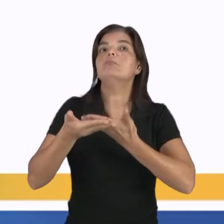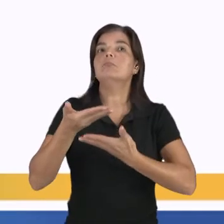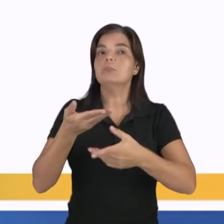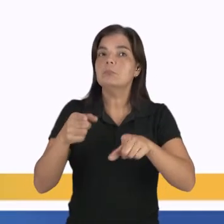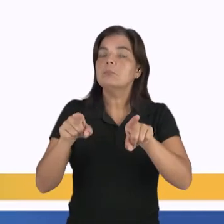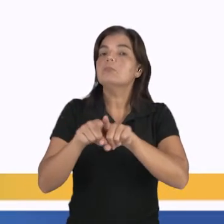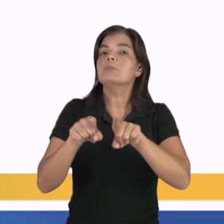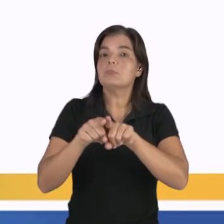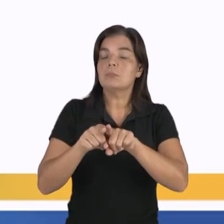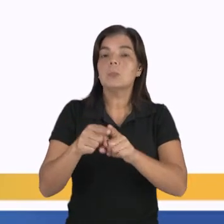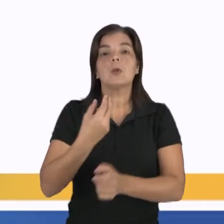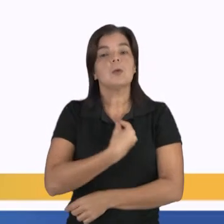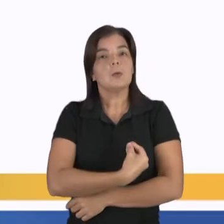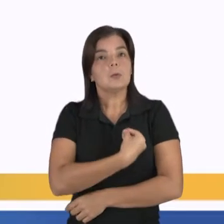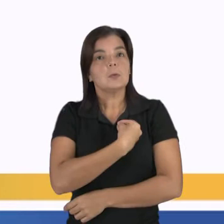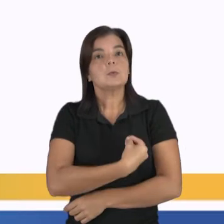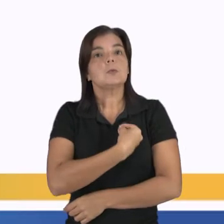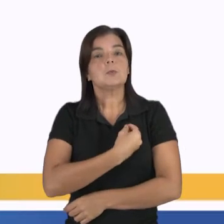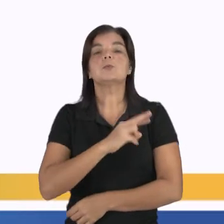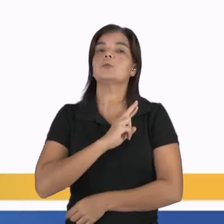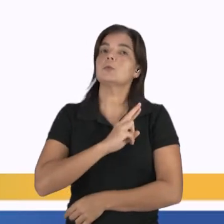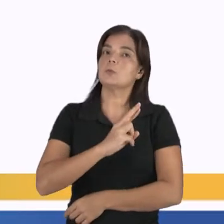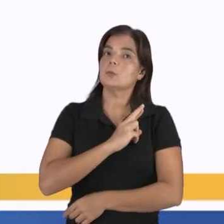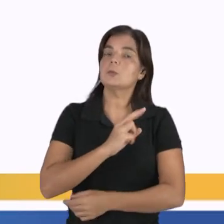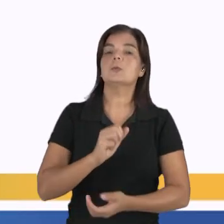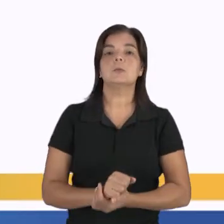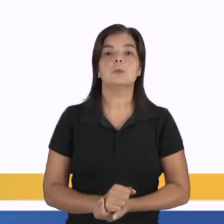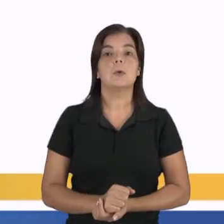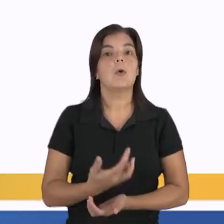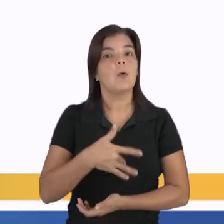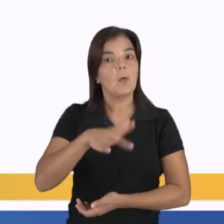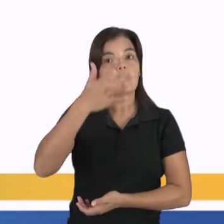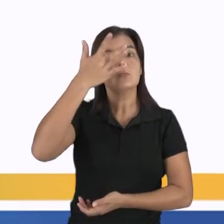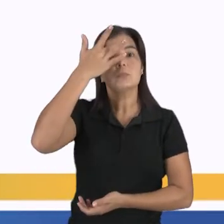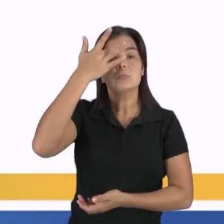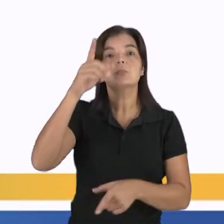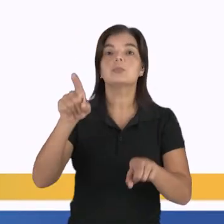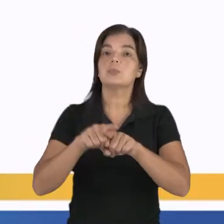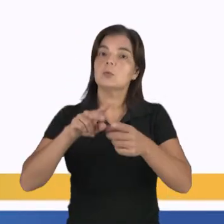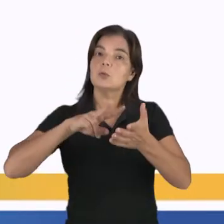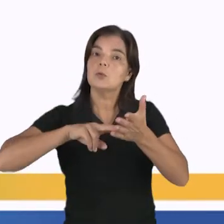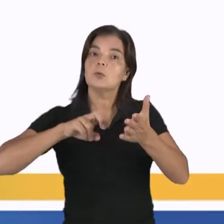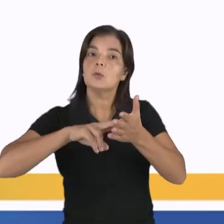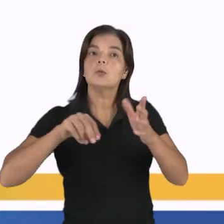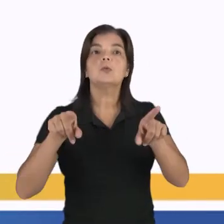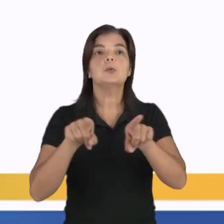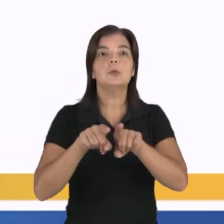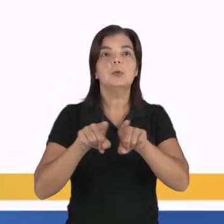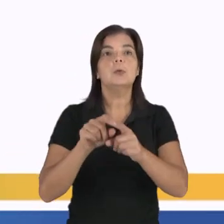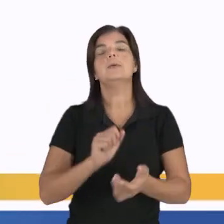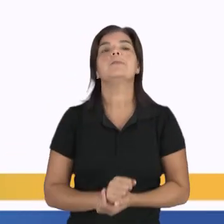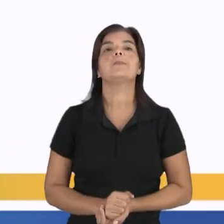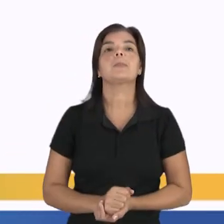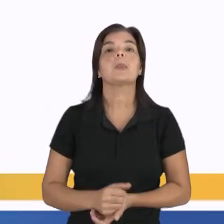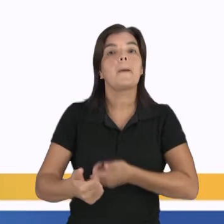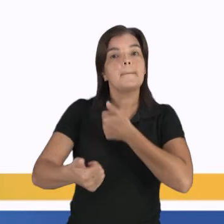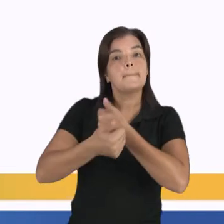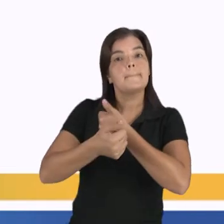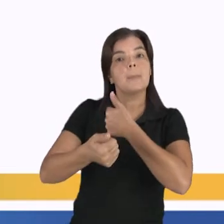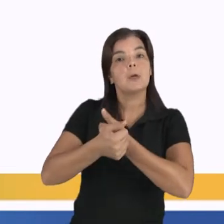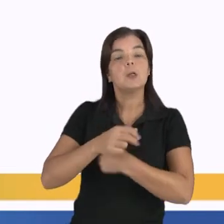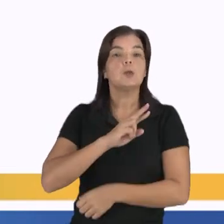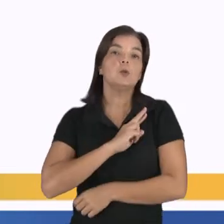aproximação, diálogo e convivência entre religiões. Guarde esse vocabulário, diálogo interreligioso. Aproximação